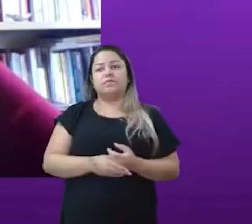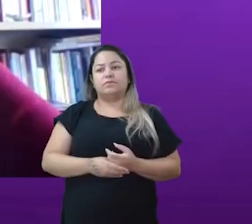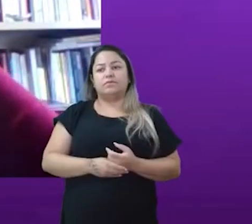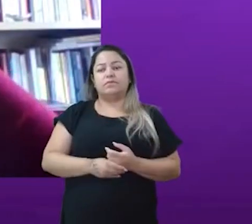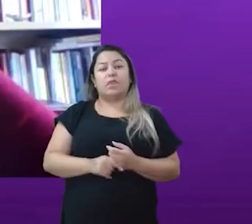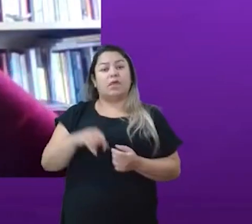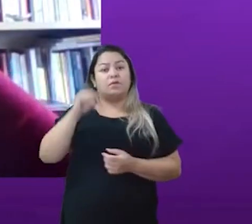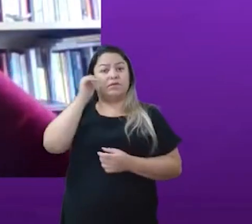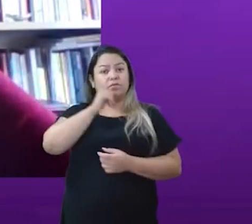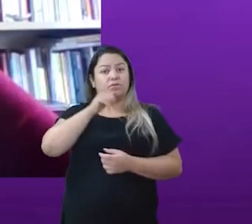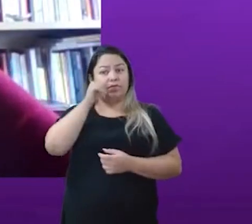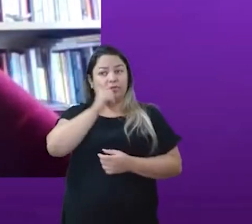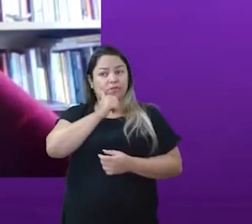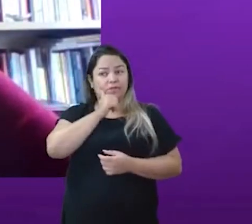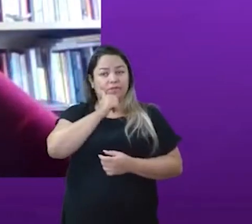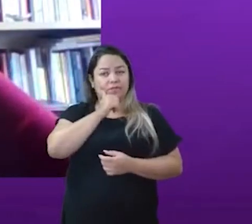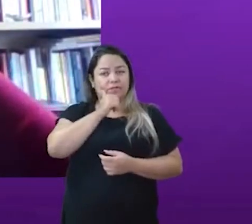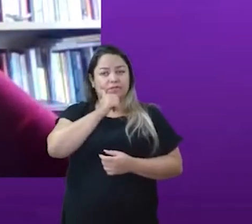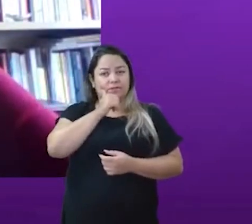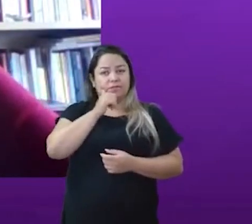as mulheres